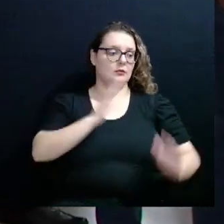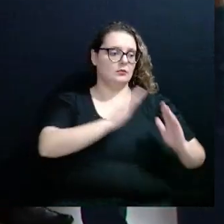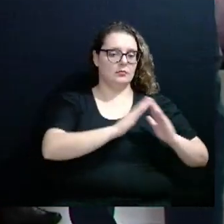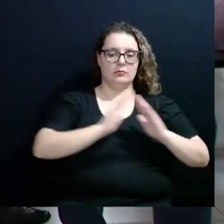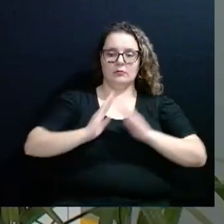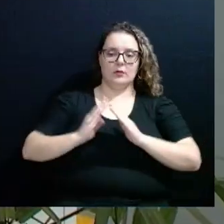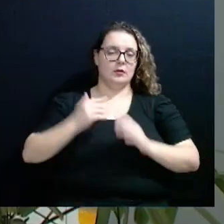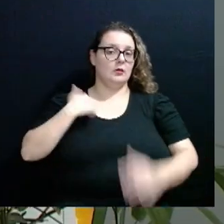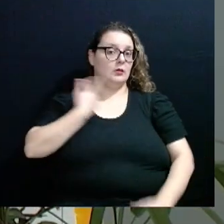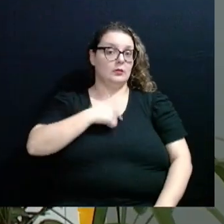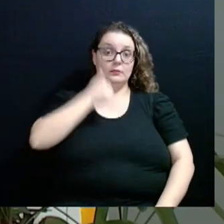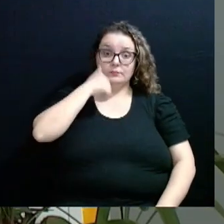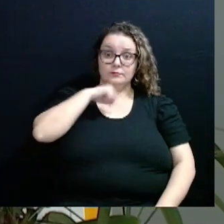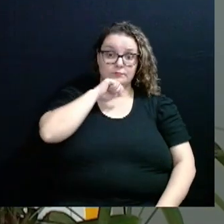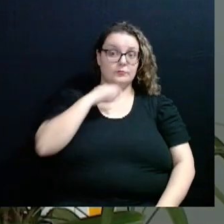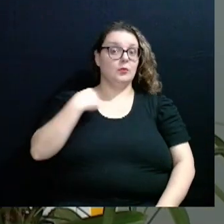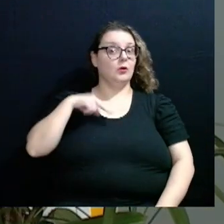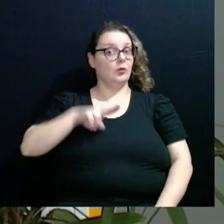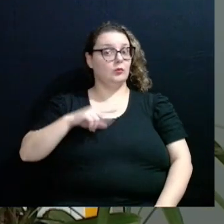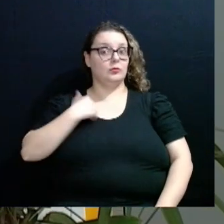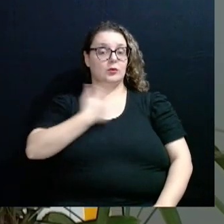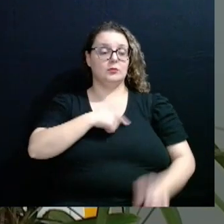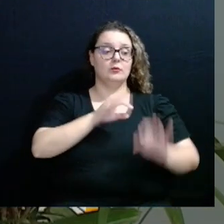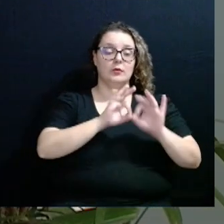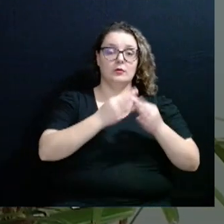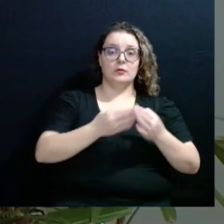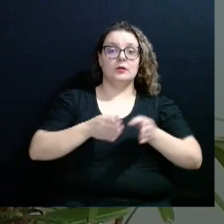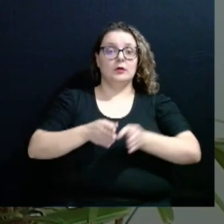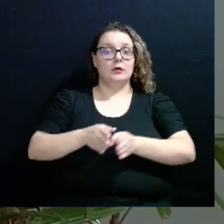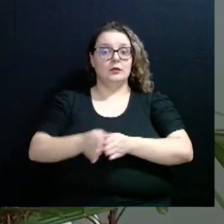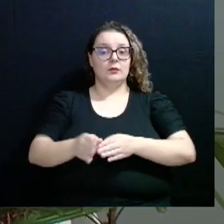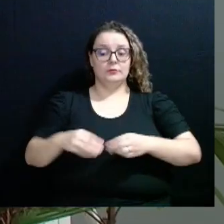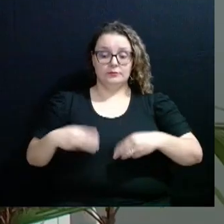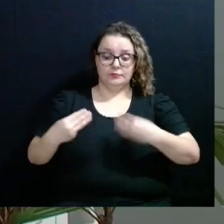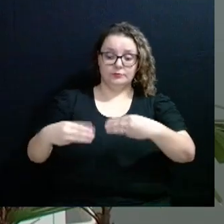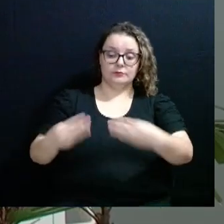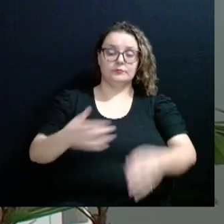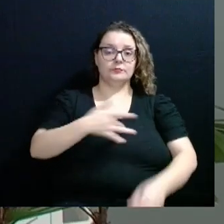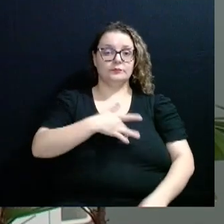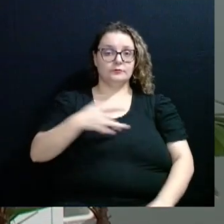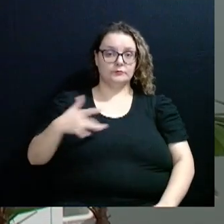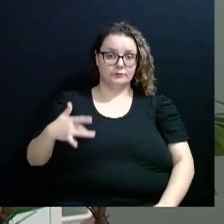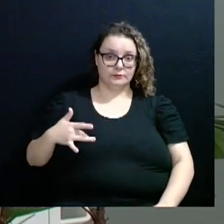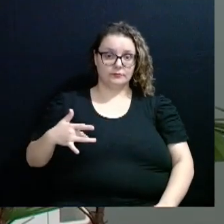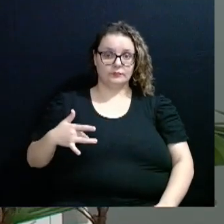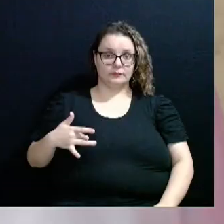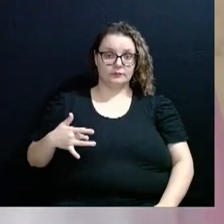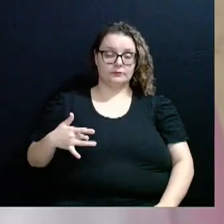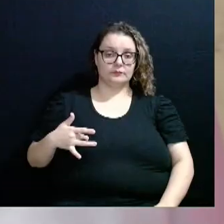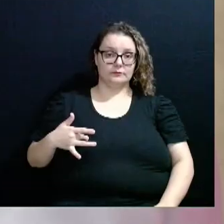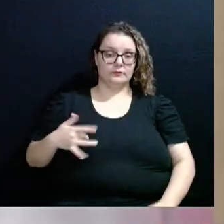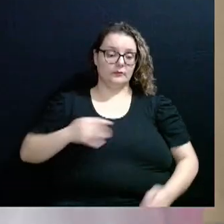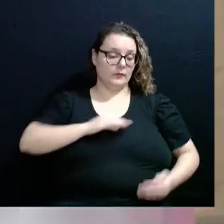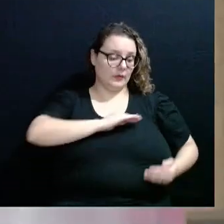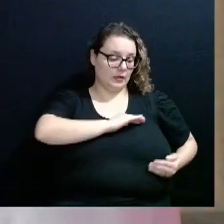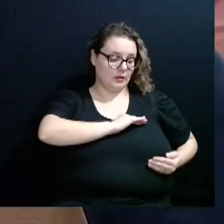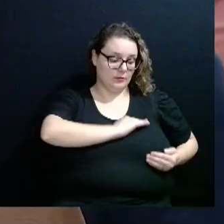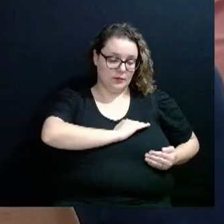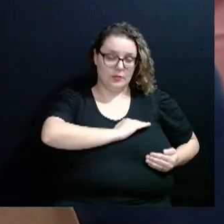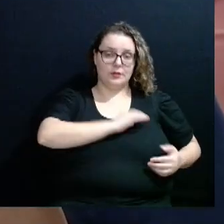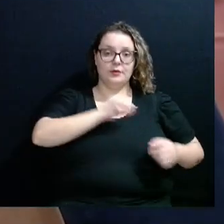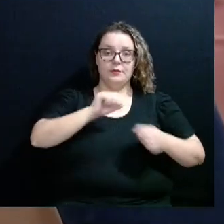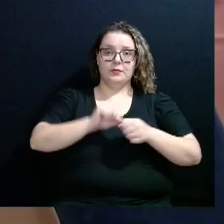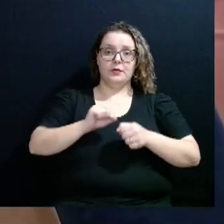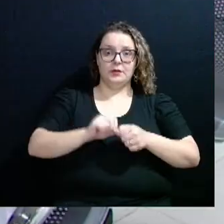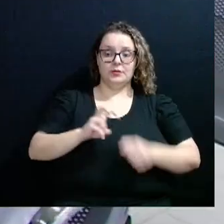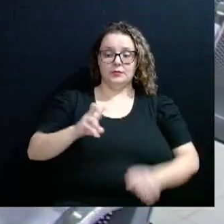nossos parentes. Pela recomendação do Ministério da Saúde, a mamografia é realizada a partir dos 50 anos